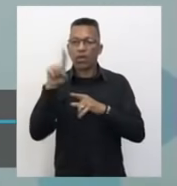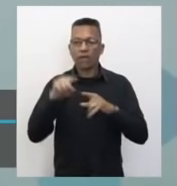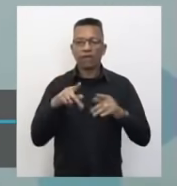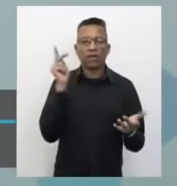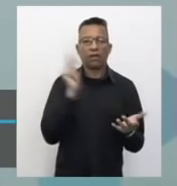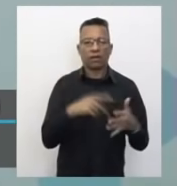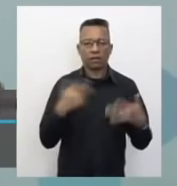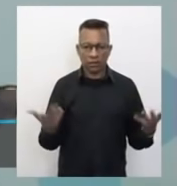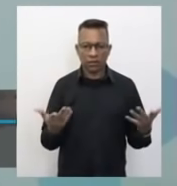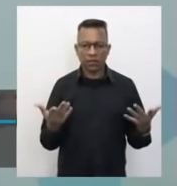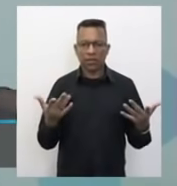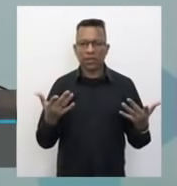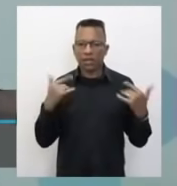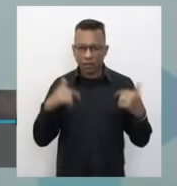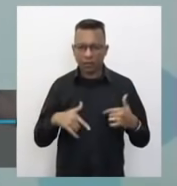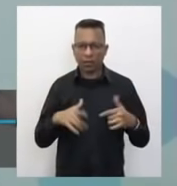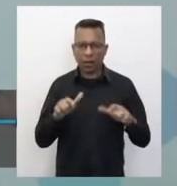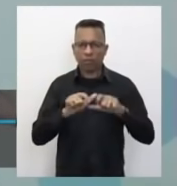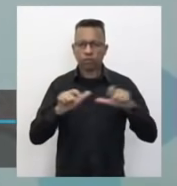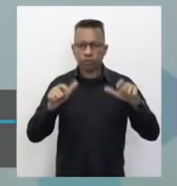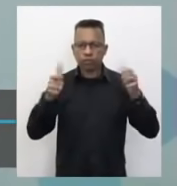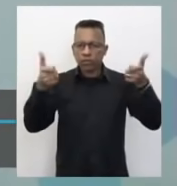colocar em pratos limpos?